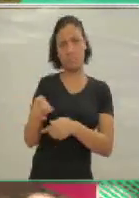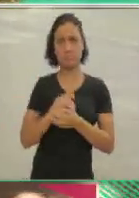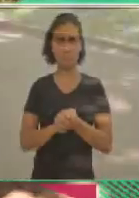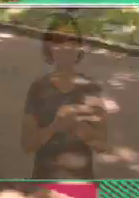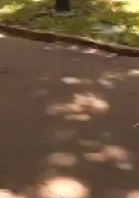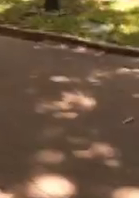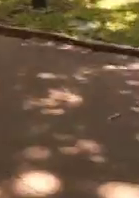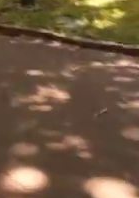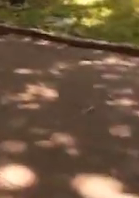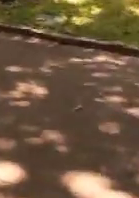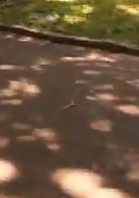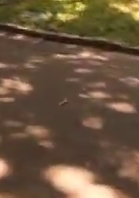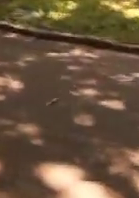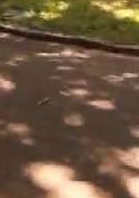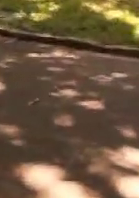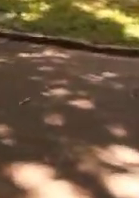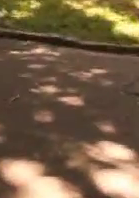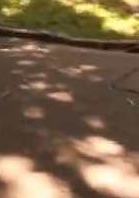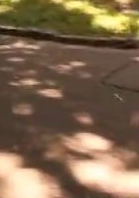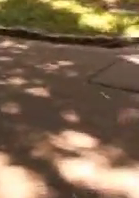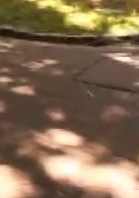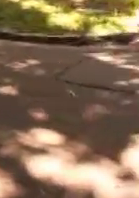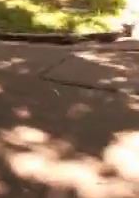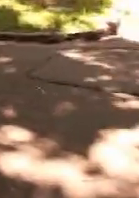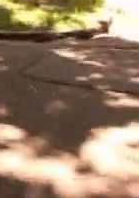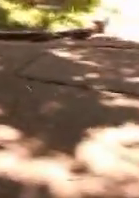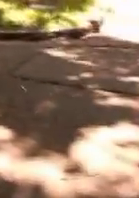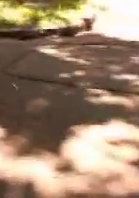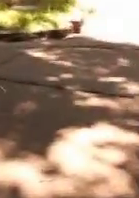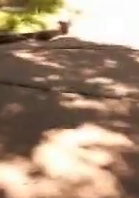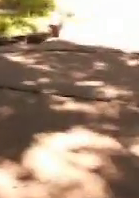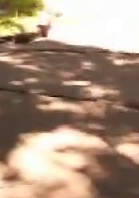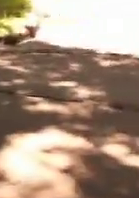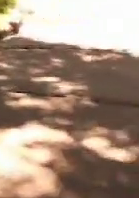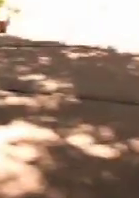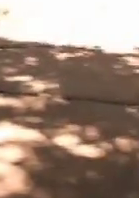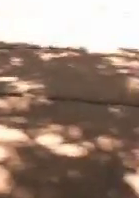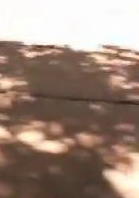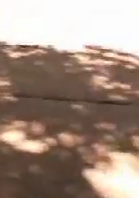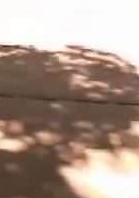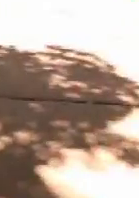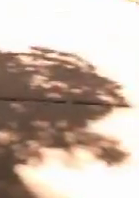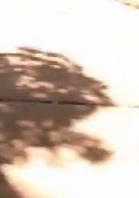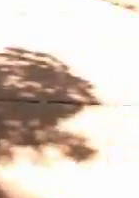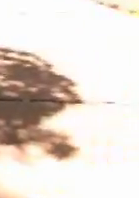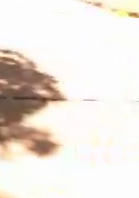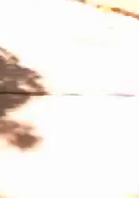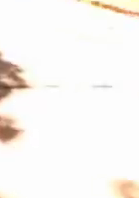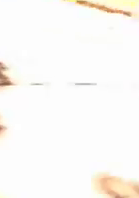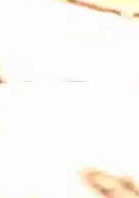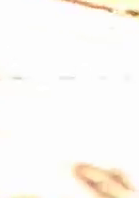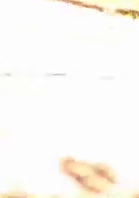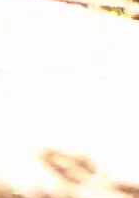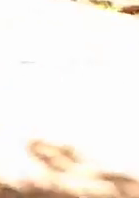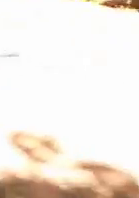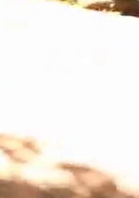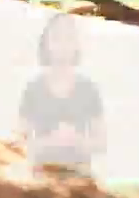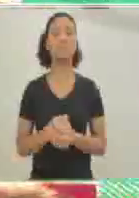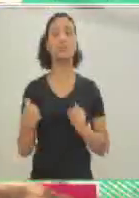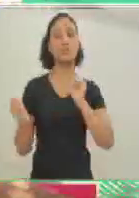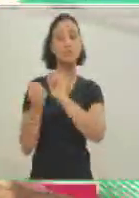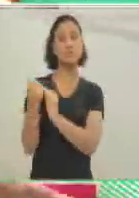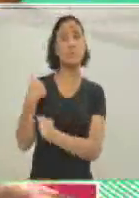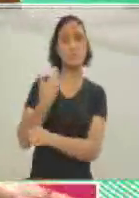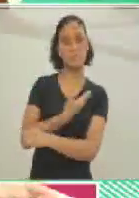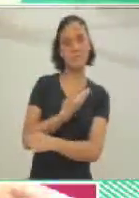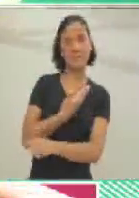exato mesmo. Para caminhar, Virgínia usa a bengala e com a outra mão segura o cotovelo do Gabriel. Com